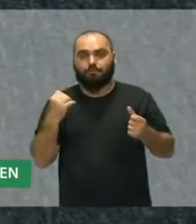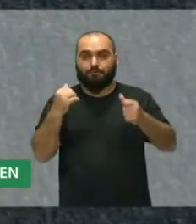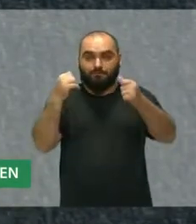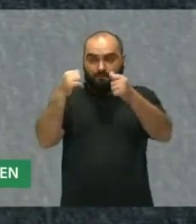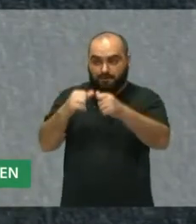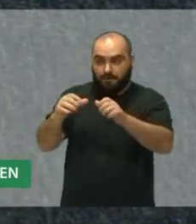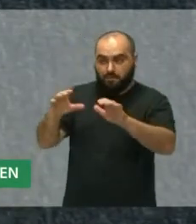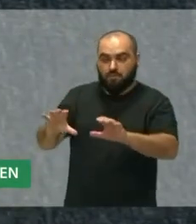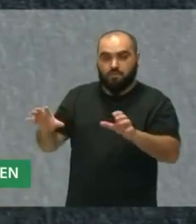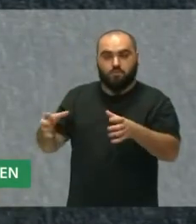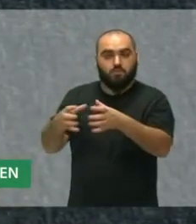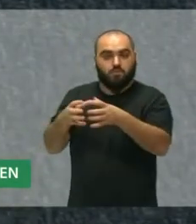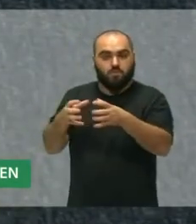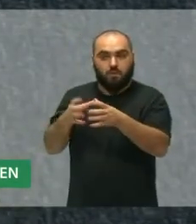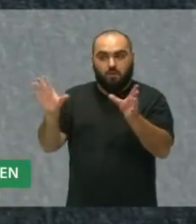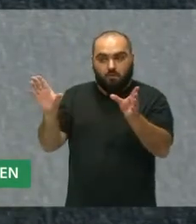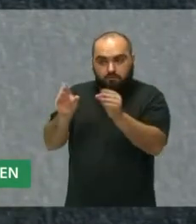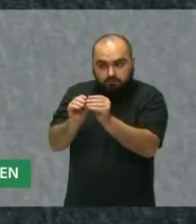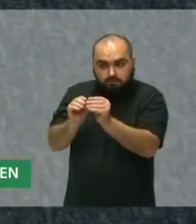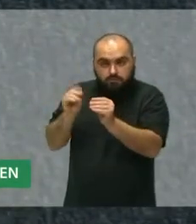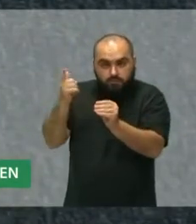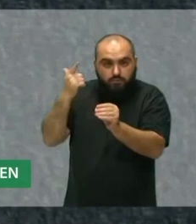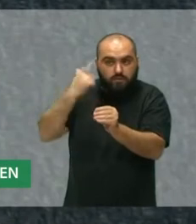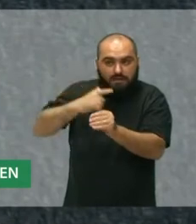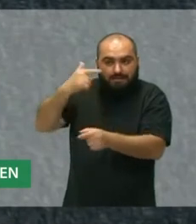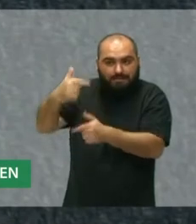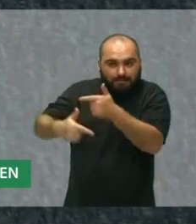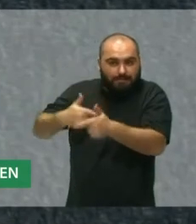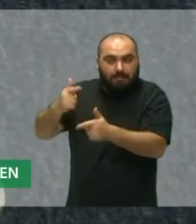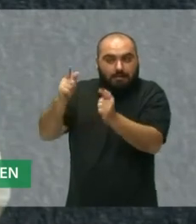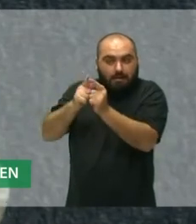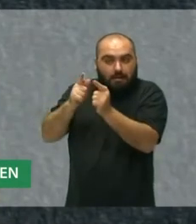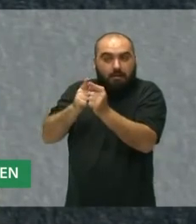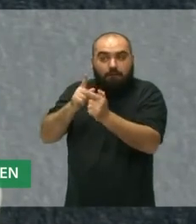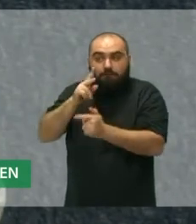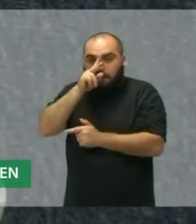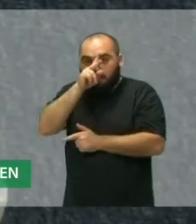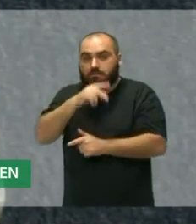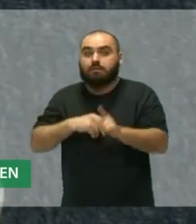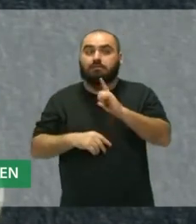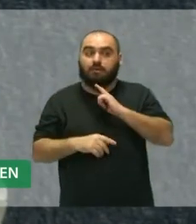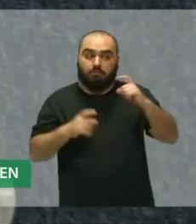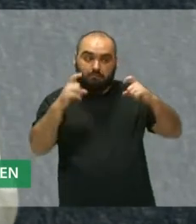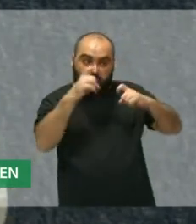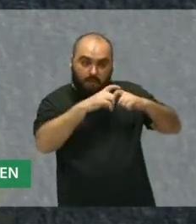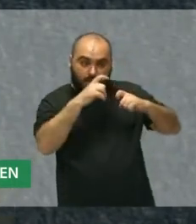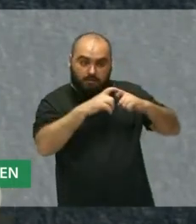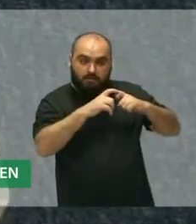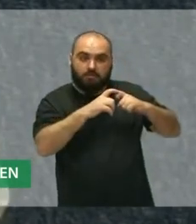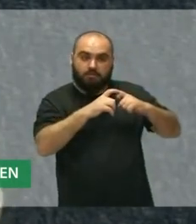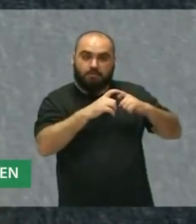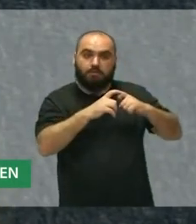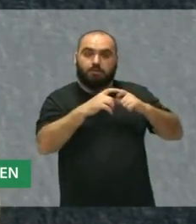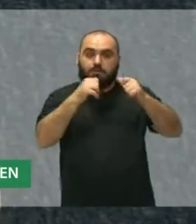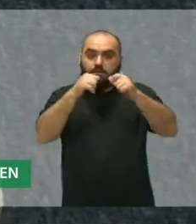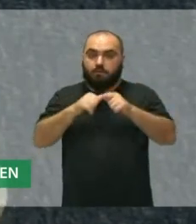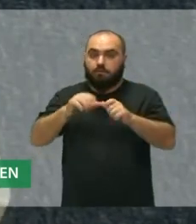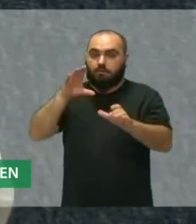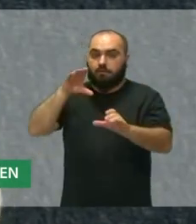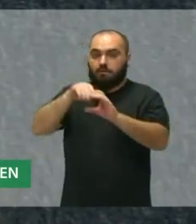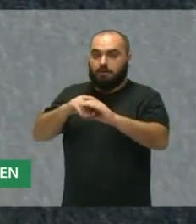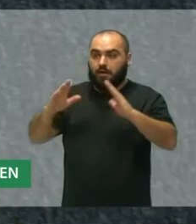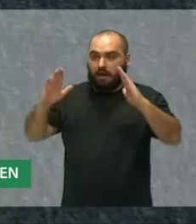um corpo clínico ali reduzido para dar conta do atendimento. Teve médico que passou a residir no hospital,